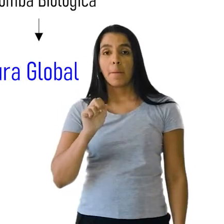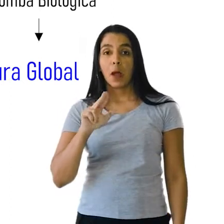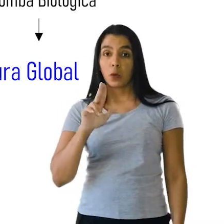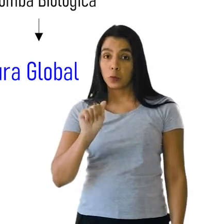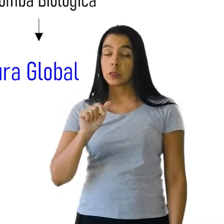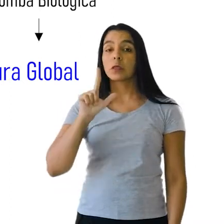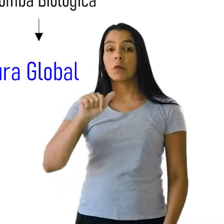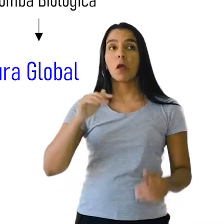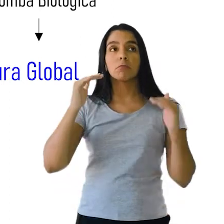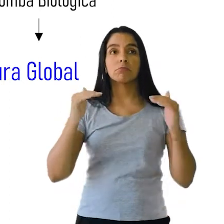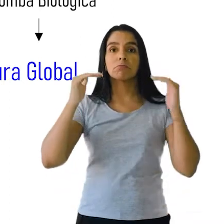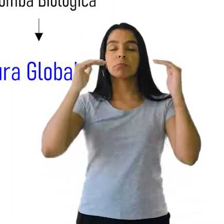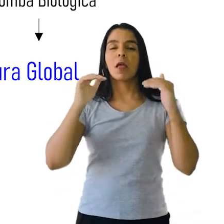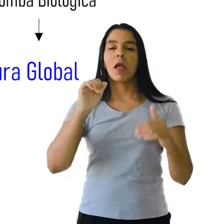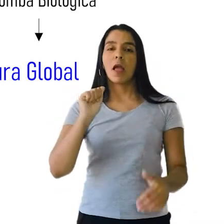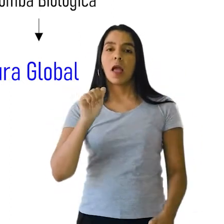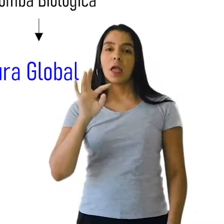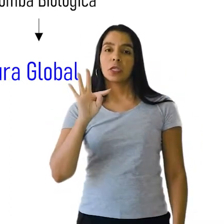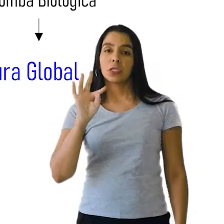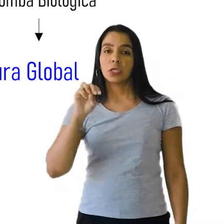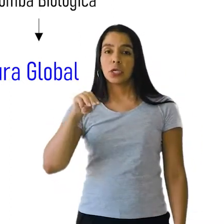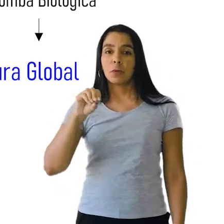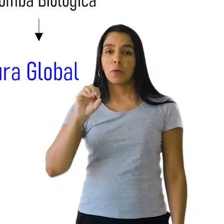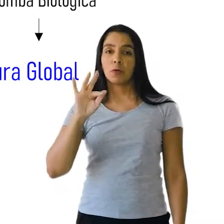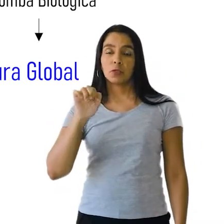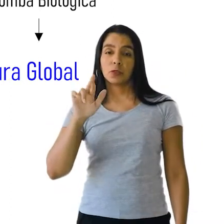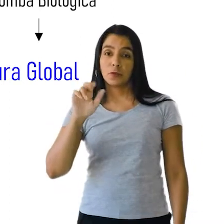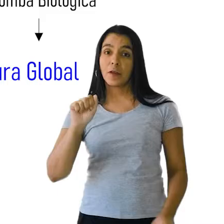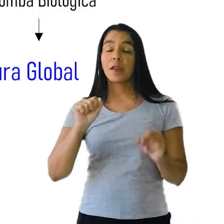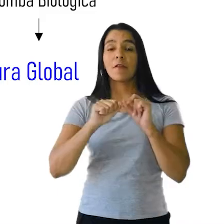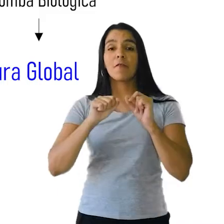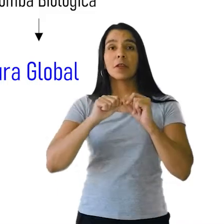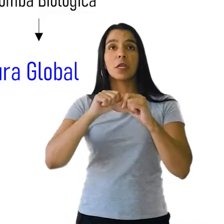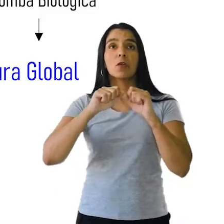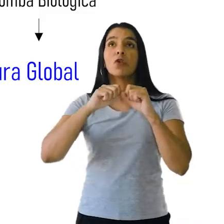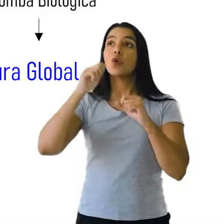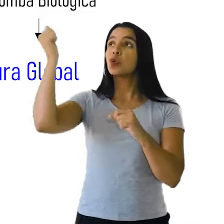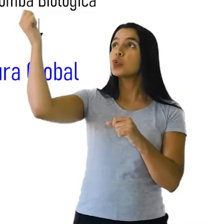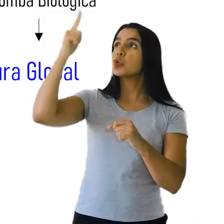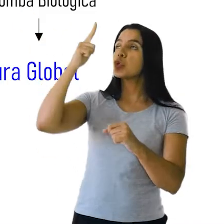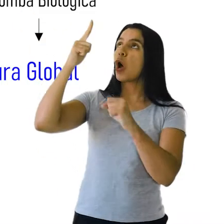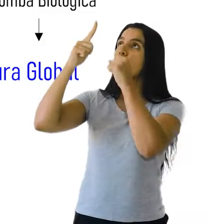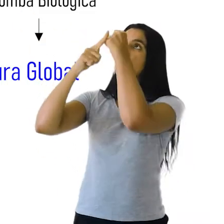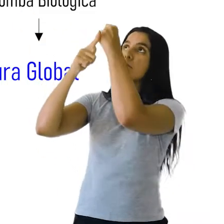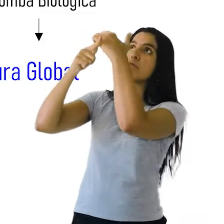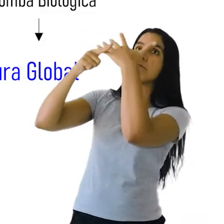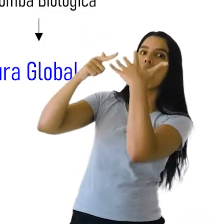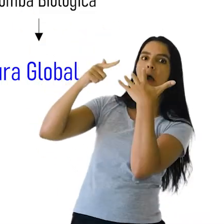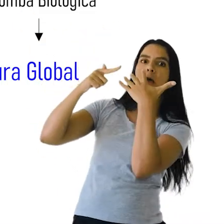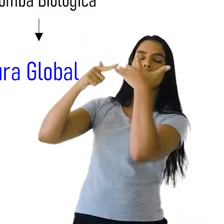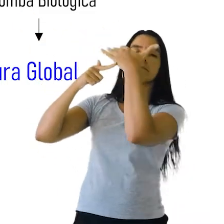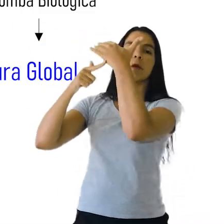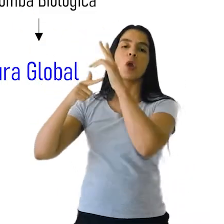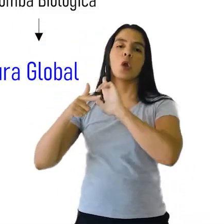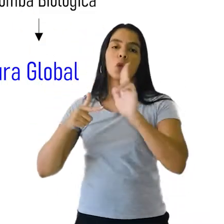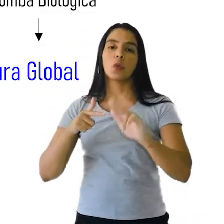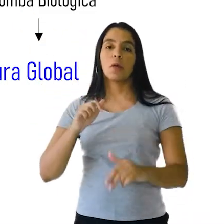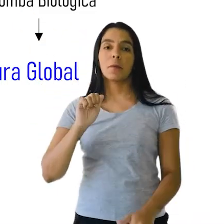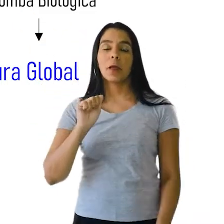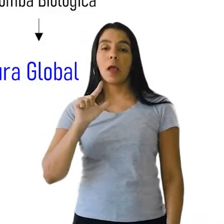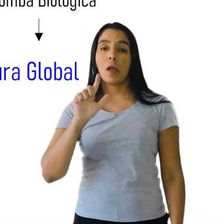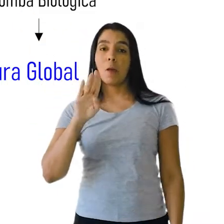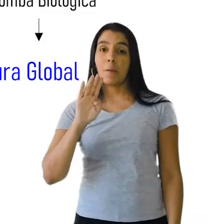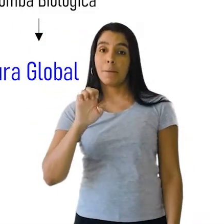acumulados na tropopausa, né, na parte alta da atmosfera, e causando um efeito de reflexão de parte da radiação